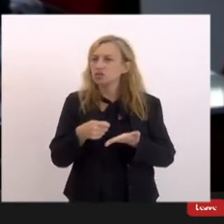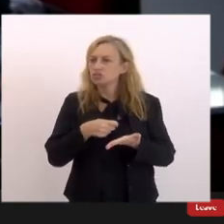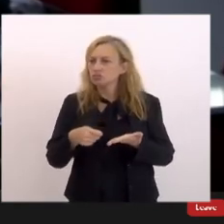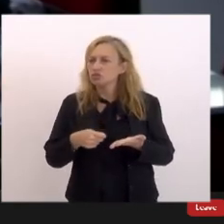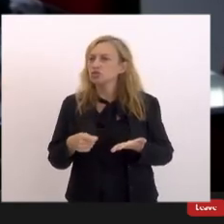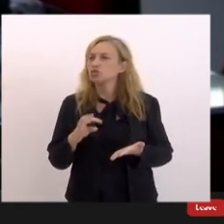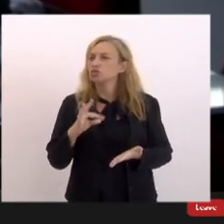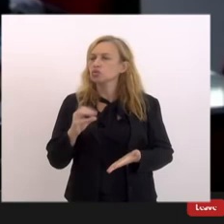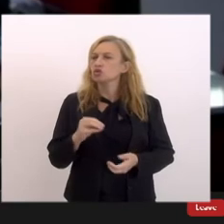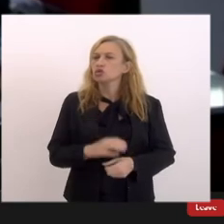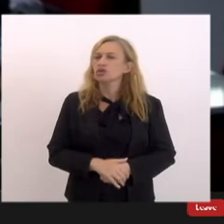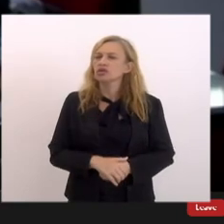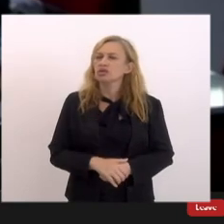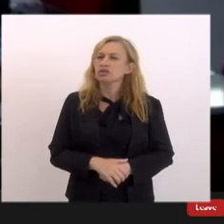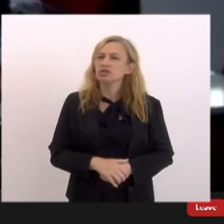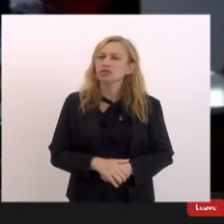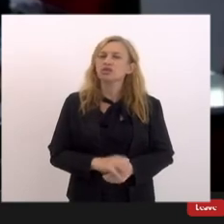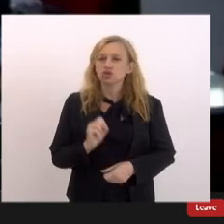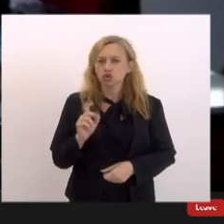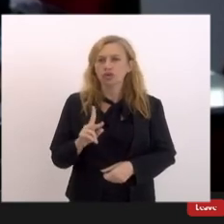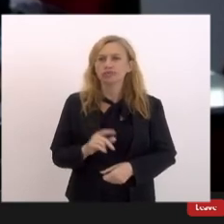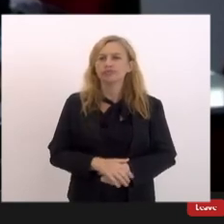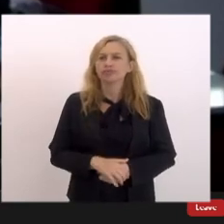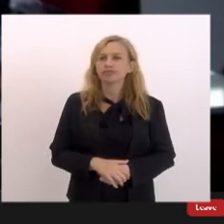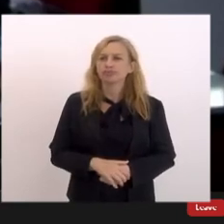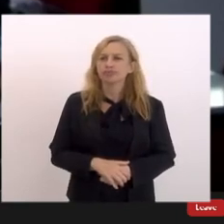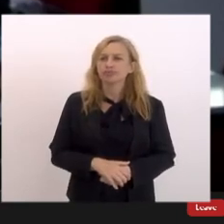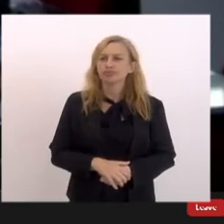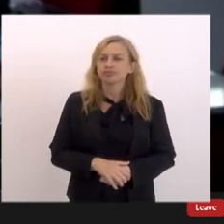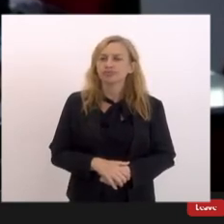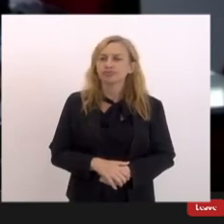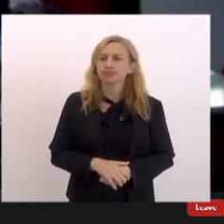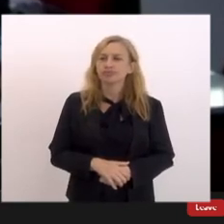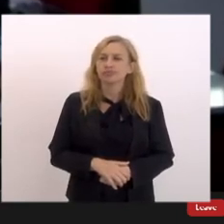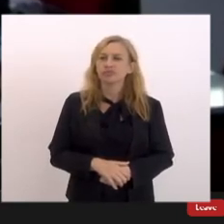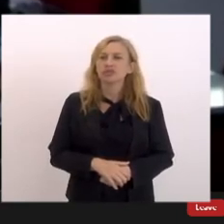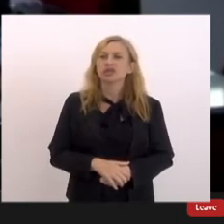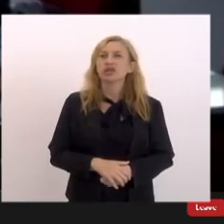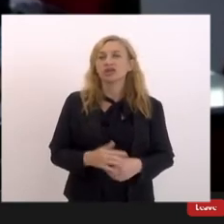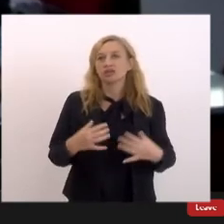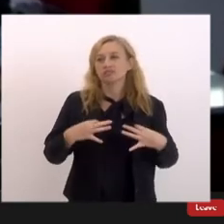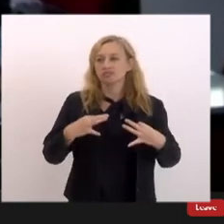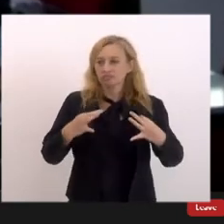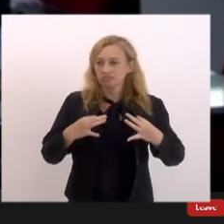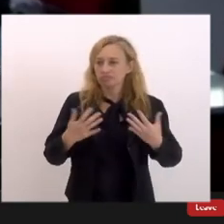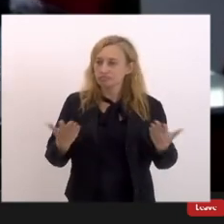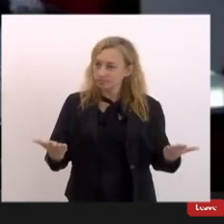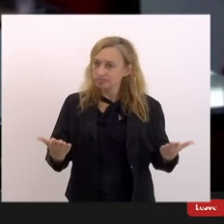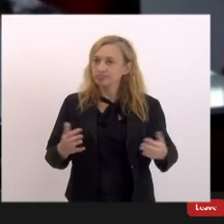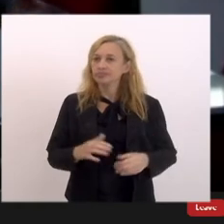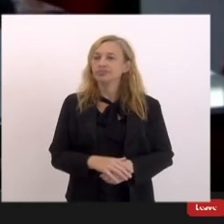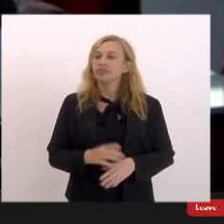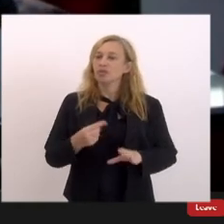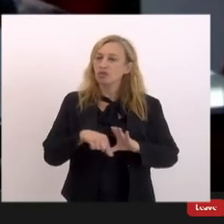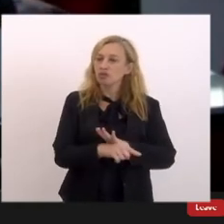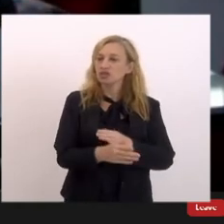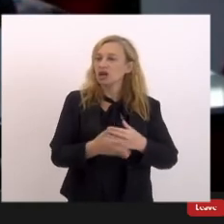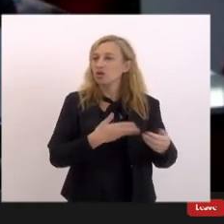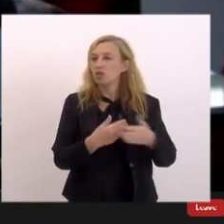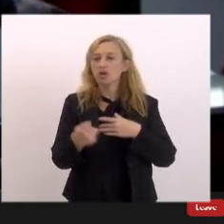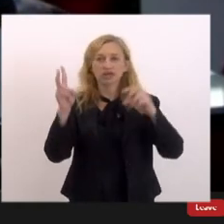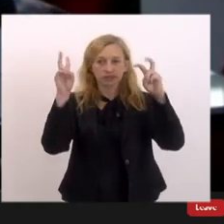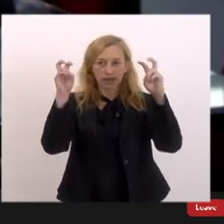destaquei. Acho que é isso, tá? E, no mais, a gente está aberto aqui também para aprofundar qualquer